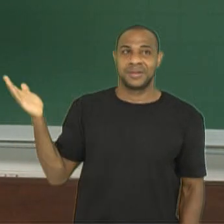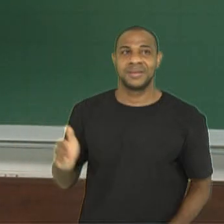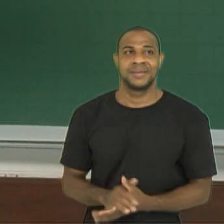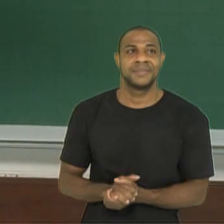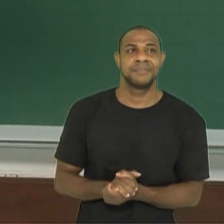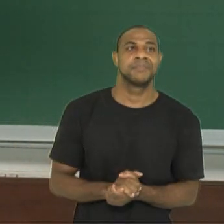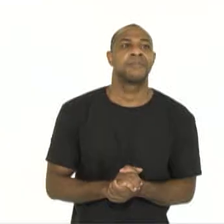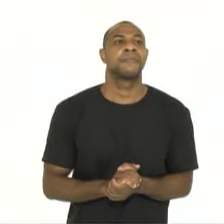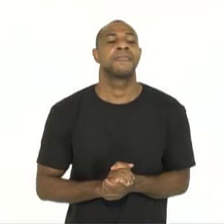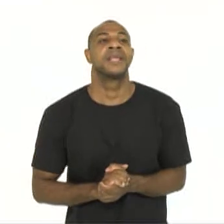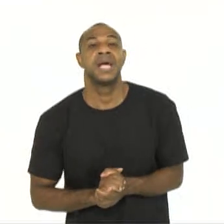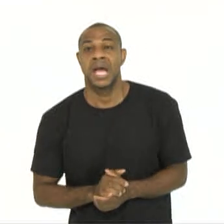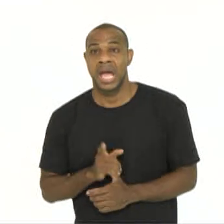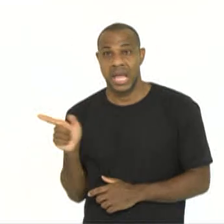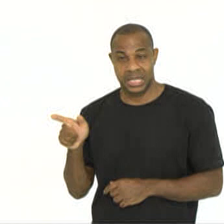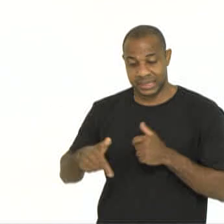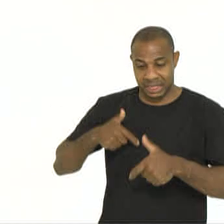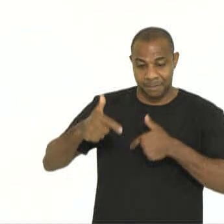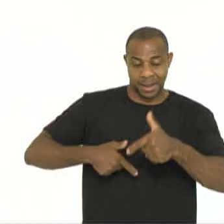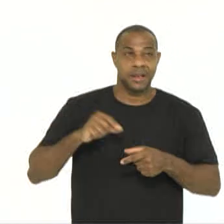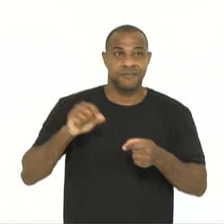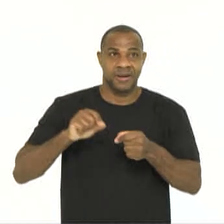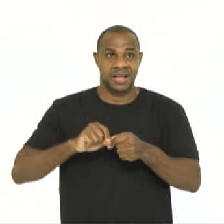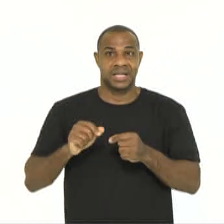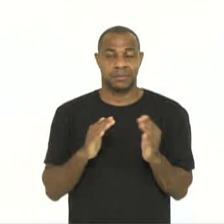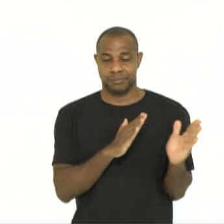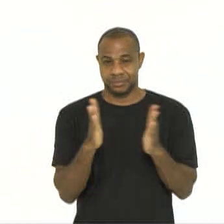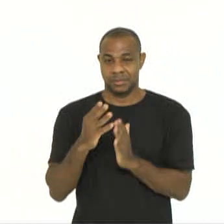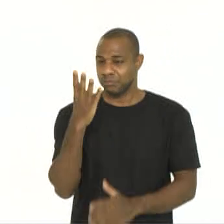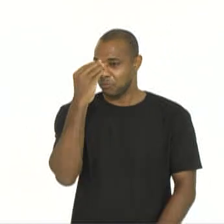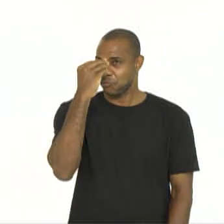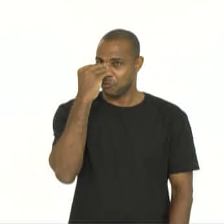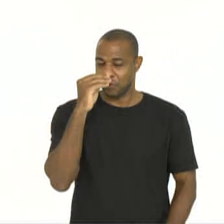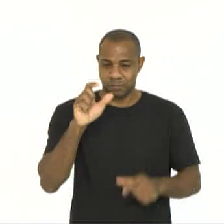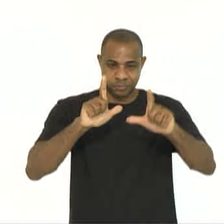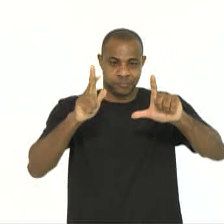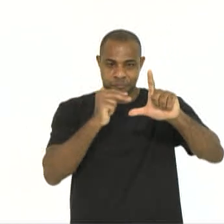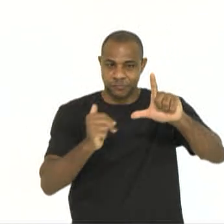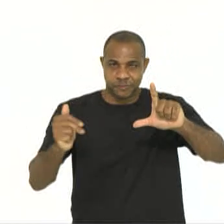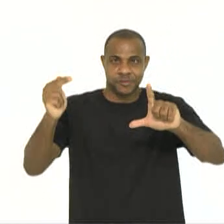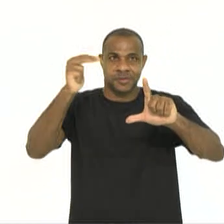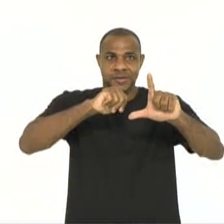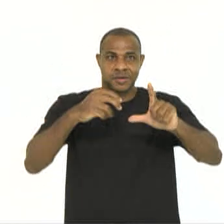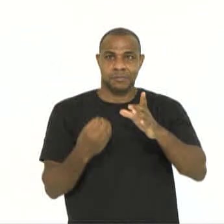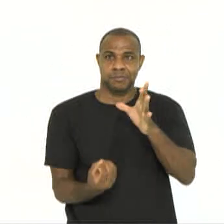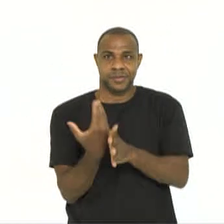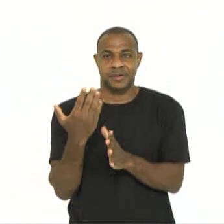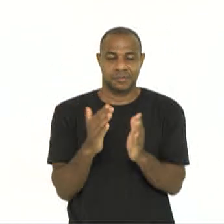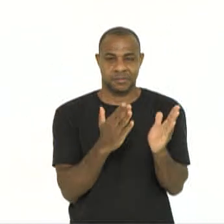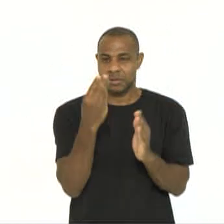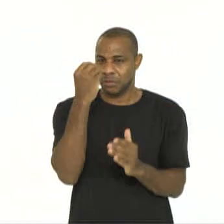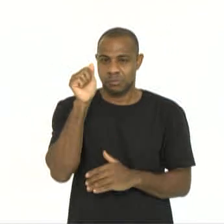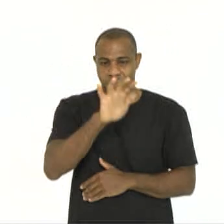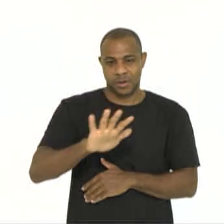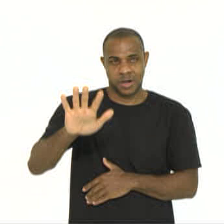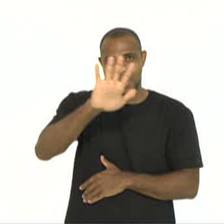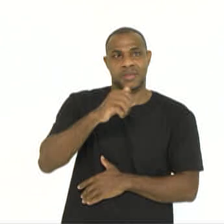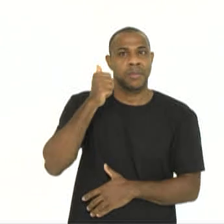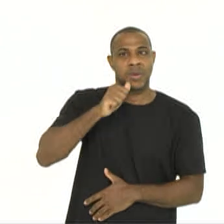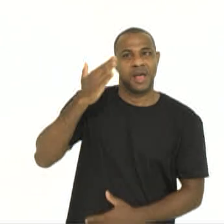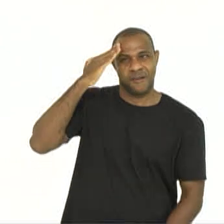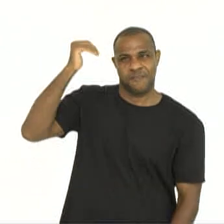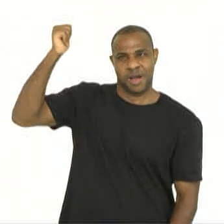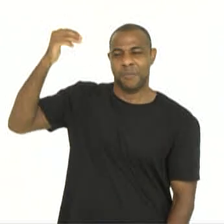ele vai fazer? Nesse trabalho, realizado a partir de uma fotografia, Andy Warhol reproduz em sequência imagens de Marilyn Monroe,